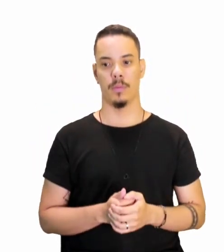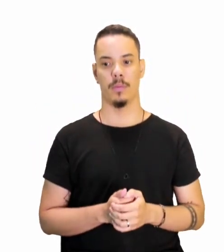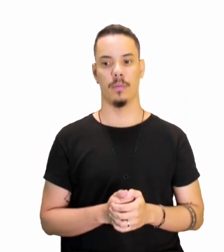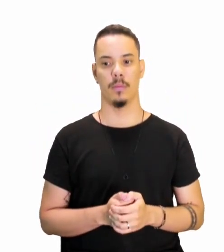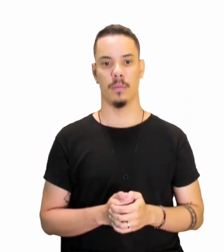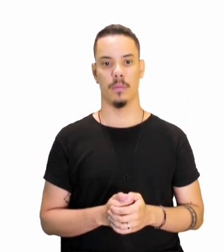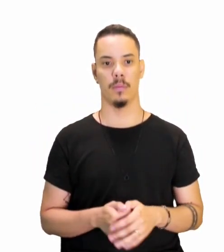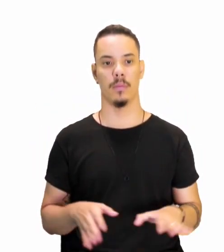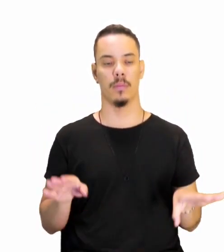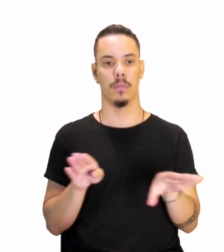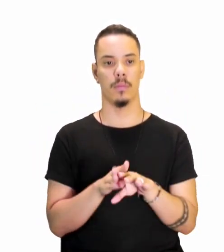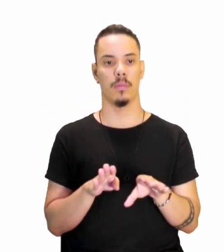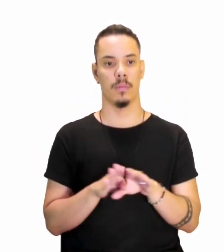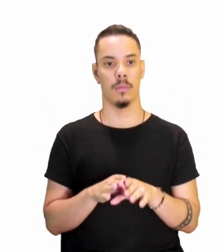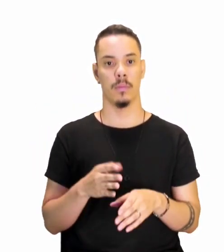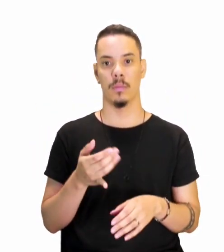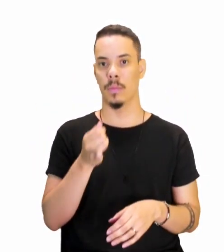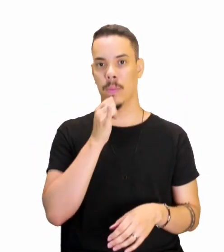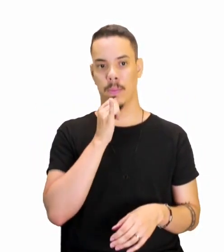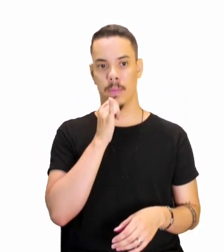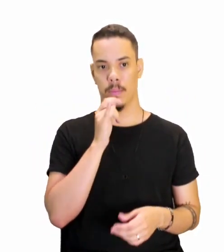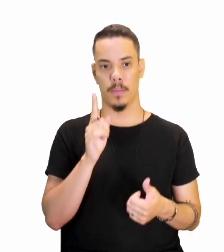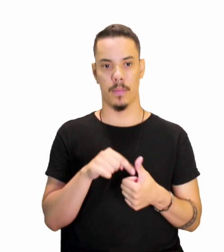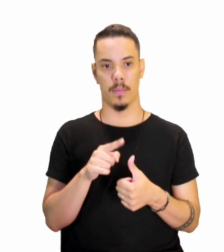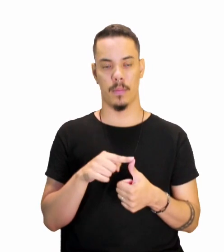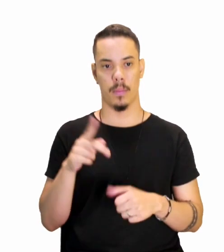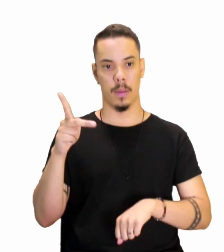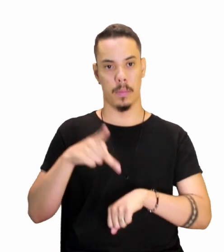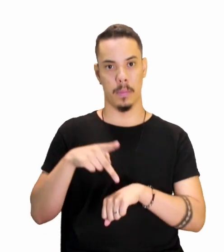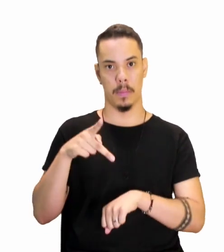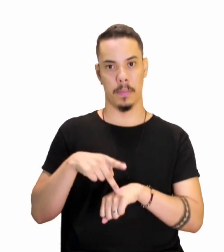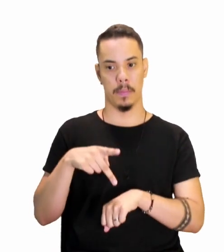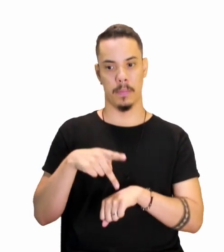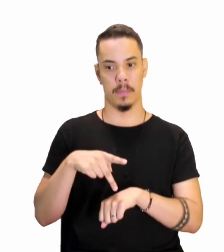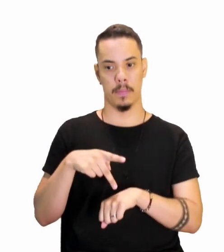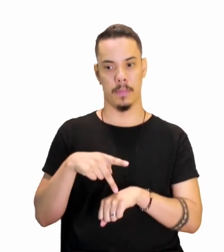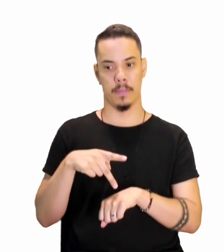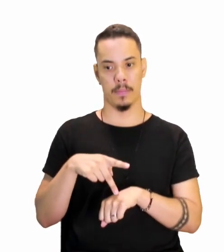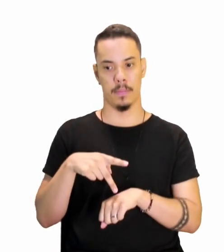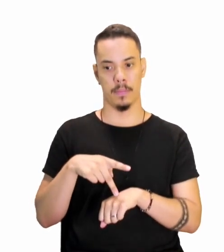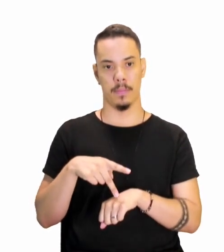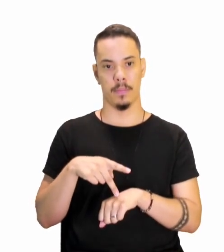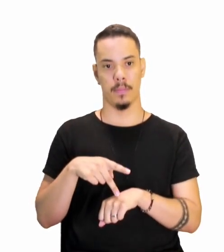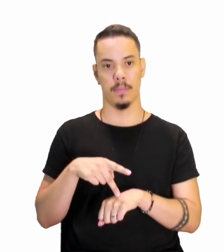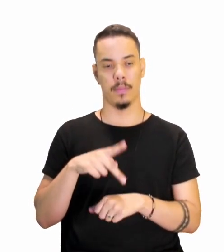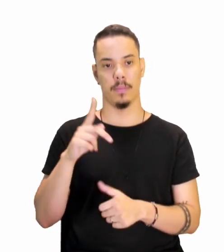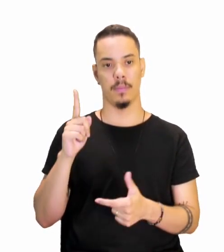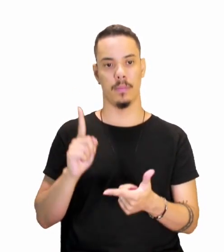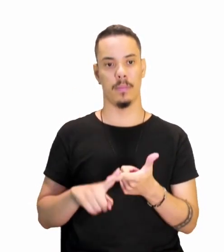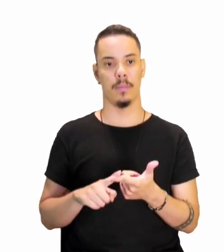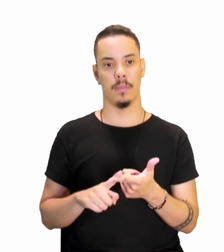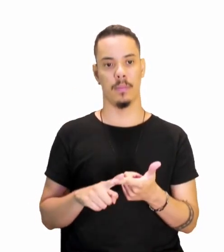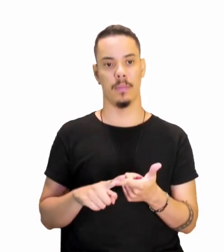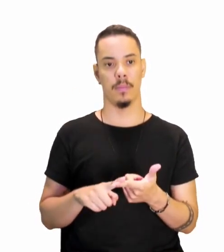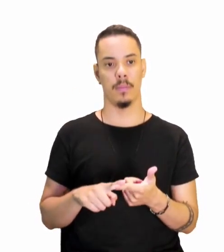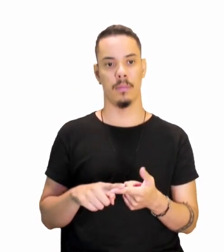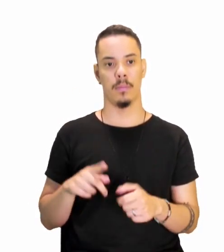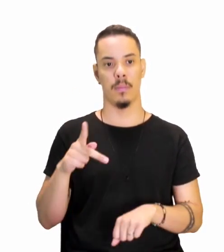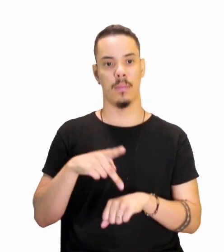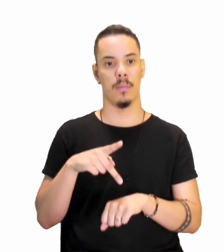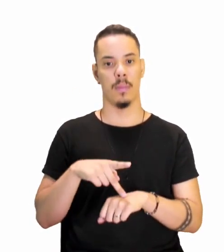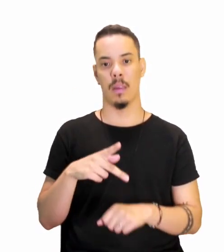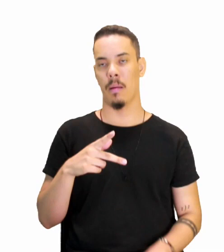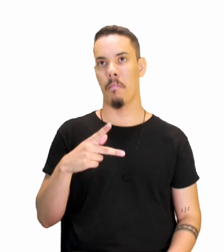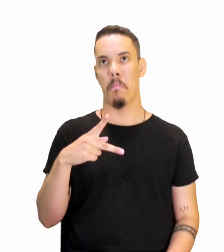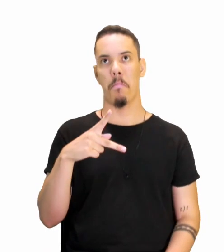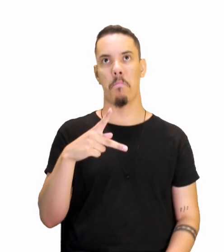aqui pegando a palavra pedra. É a primeira. A partir de pedra, eu vou formar quem? O pedregulho,